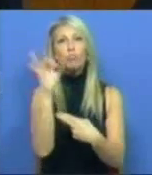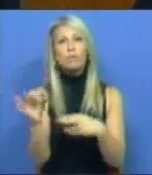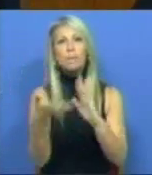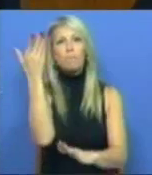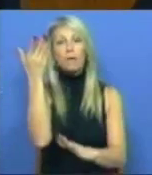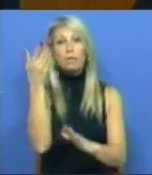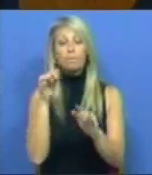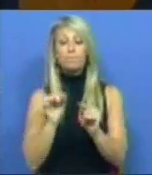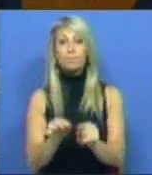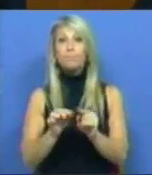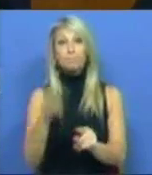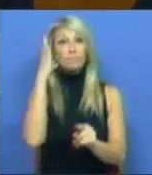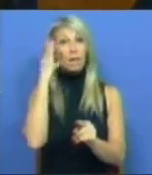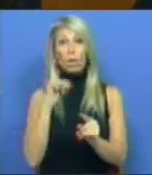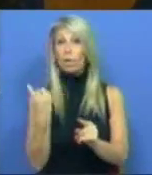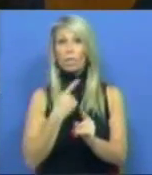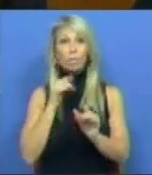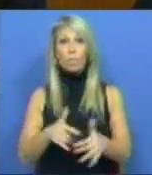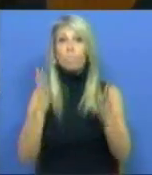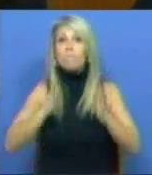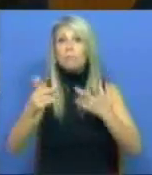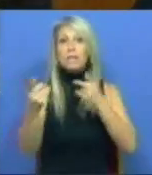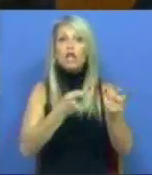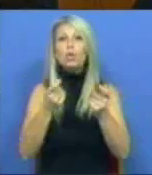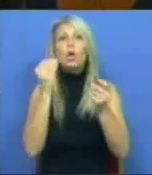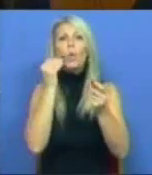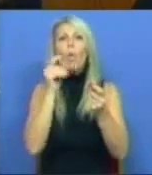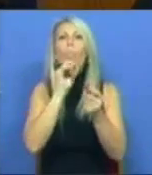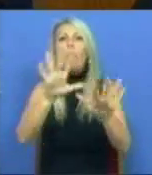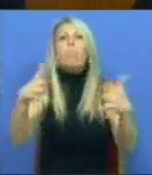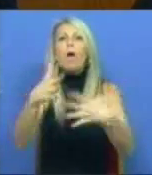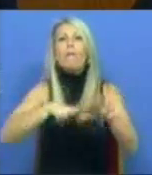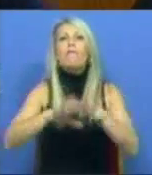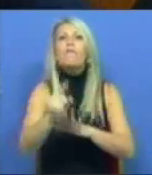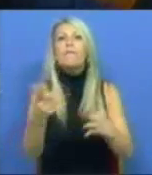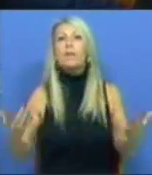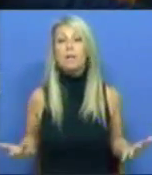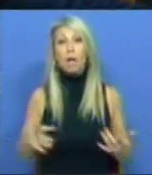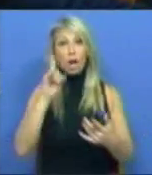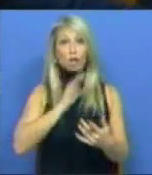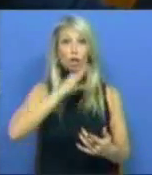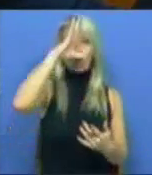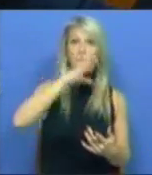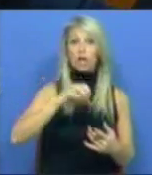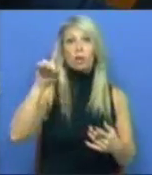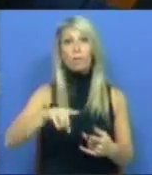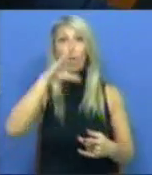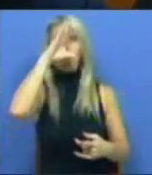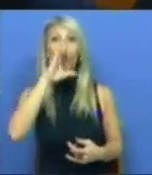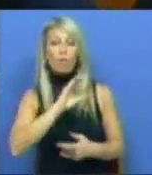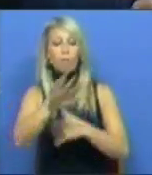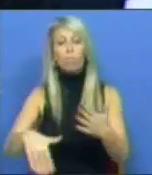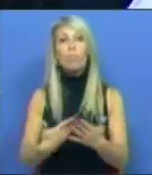10%. E é isso que eu acho que nós hoje temos que discutir, como é que é possível fazer isso. E a Sra. Ministra e o Governo propõem,